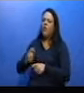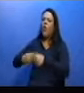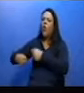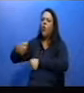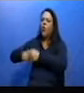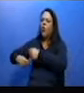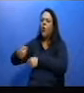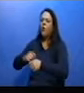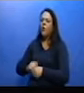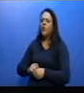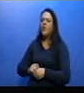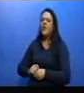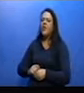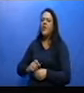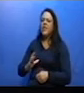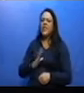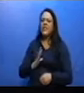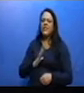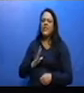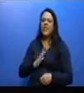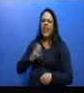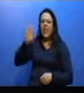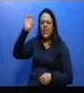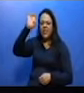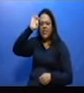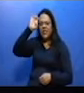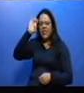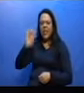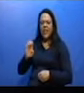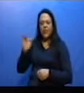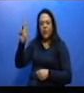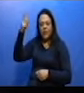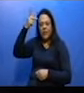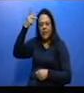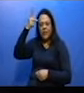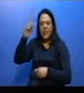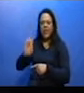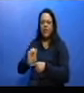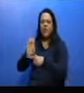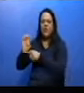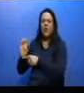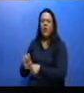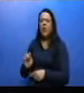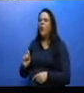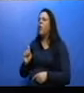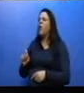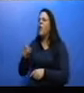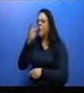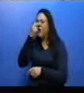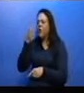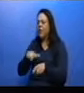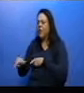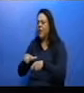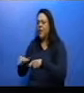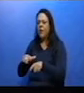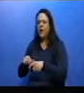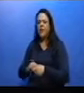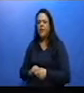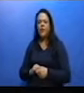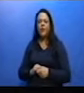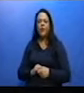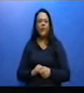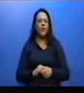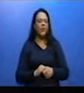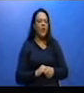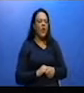as cidades, o que são realizadas? Onde é possível encontrar informações sobre o